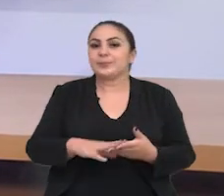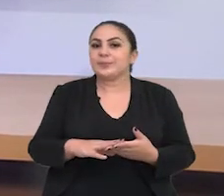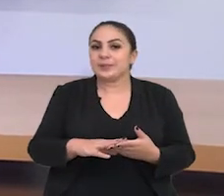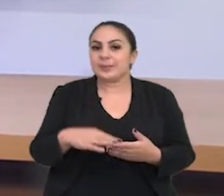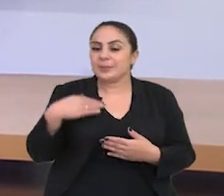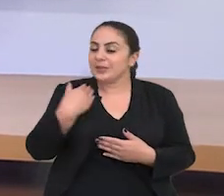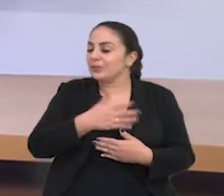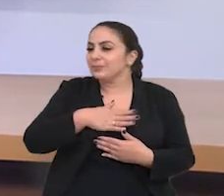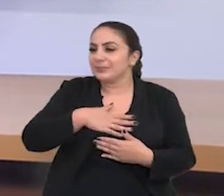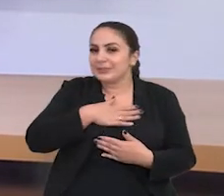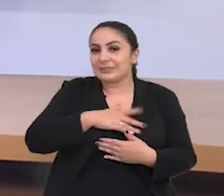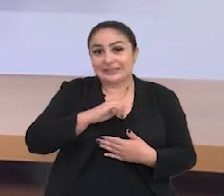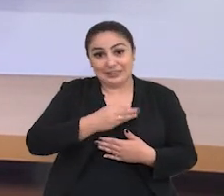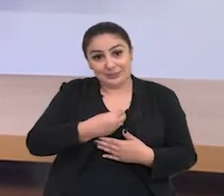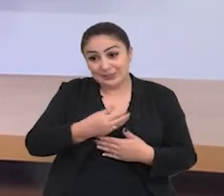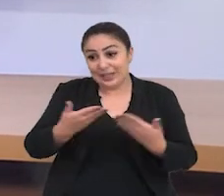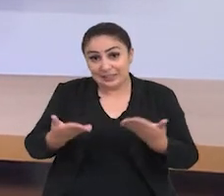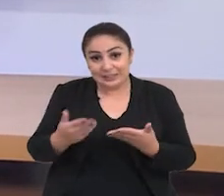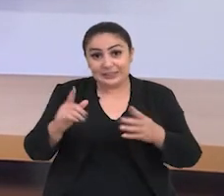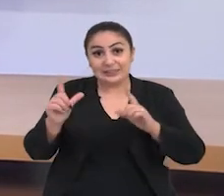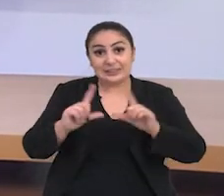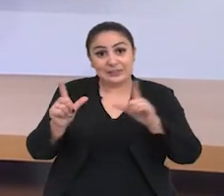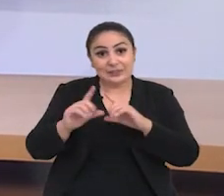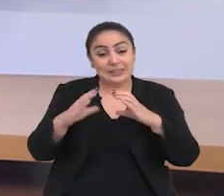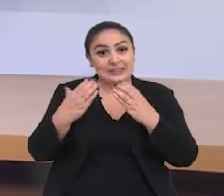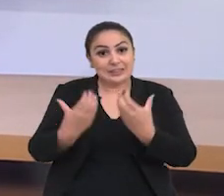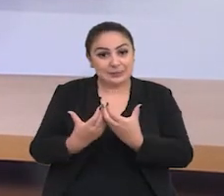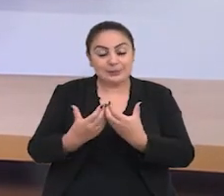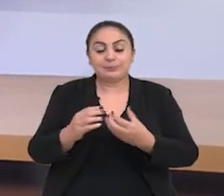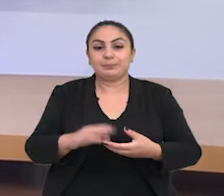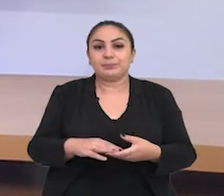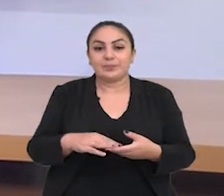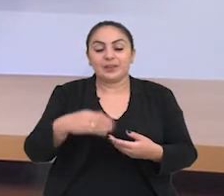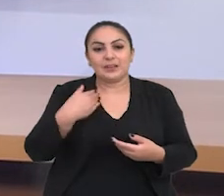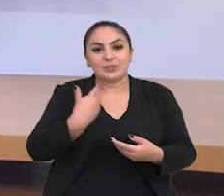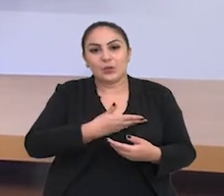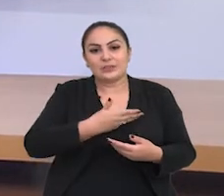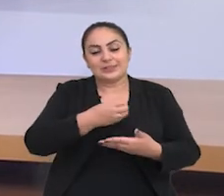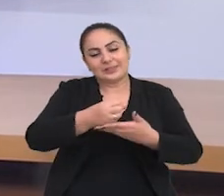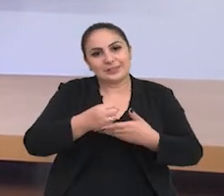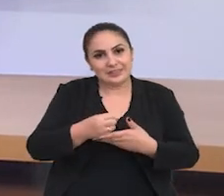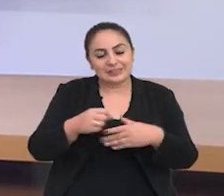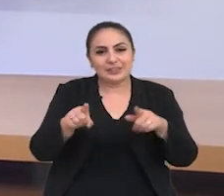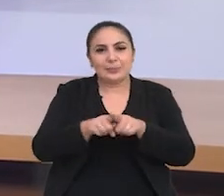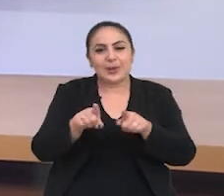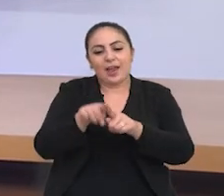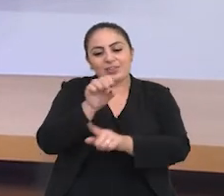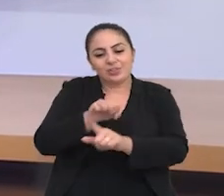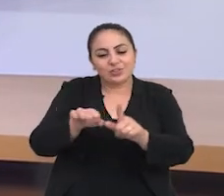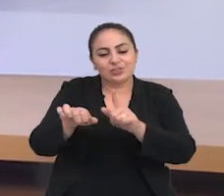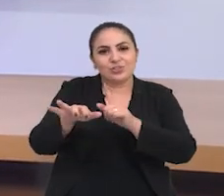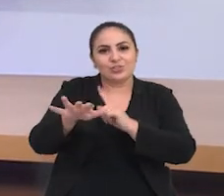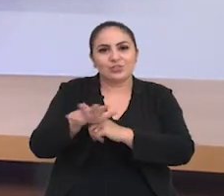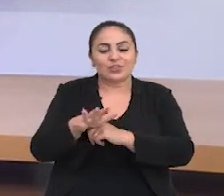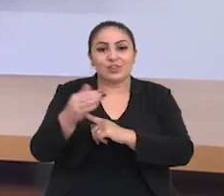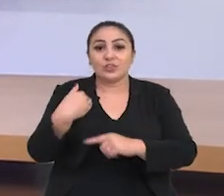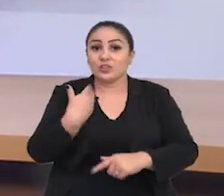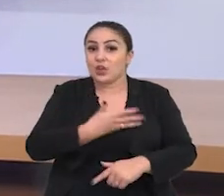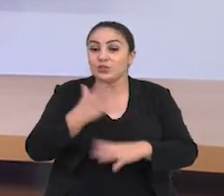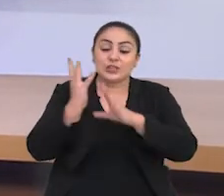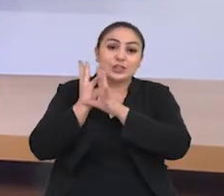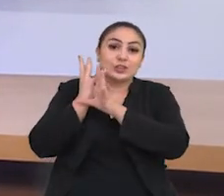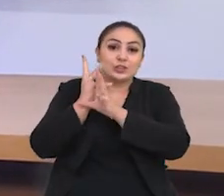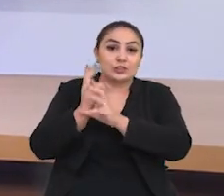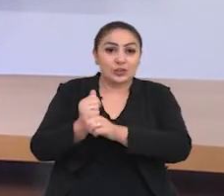Para nós é uma grande satisfação estar aqui na TV Câmara, né, trazendo à sociedade a